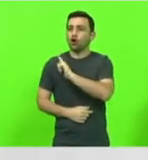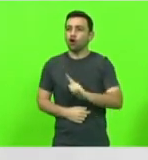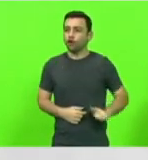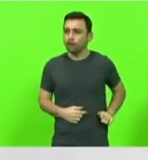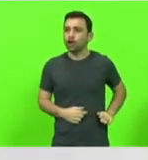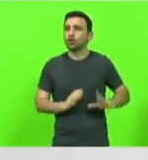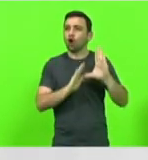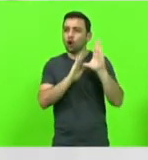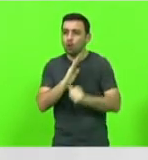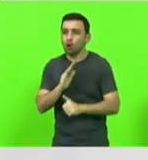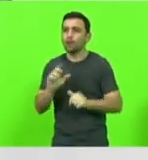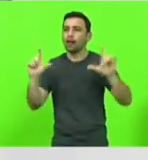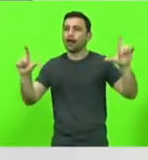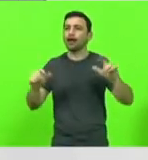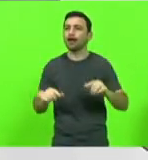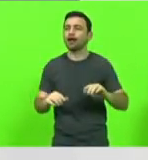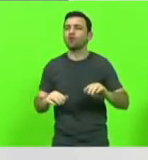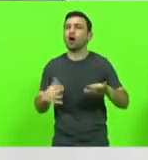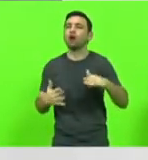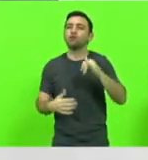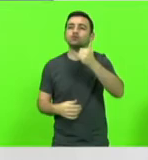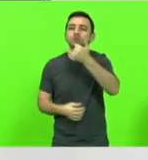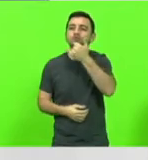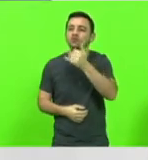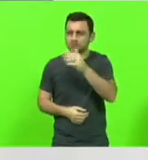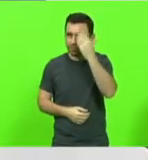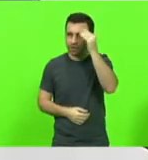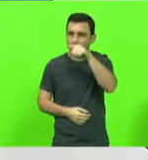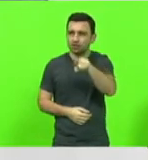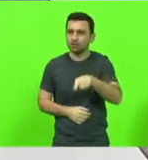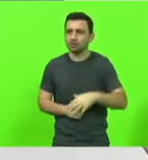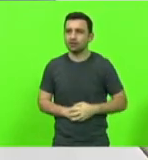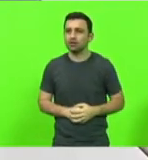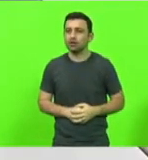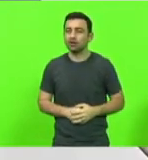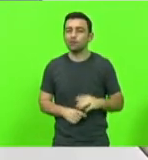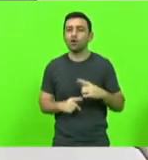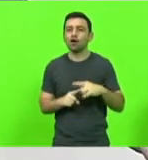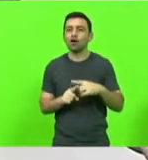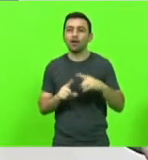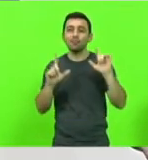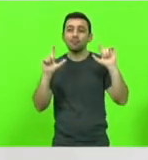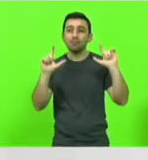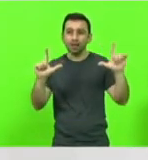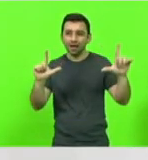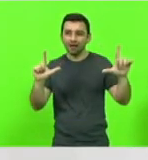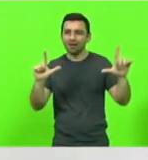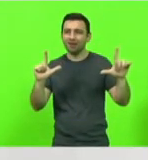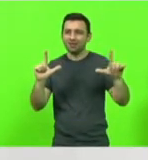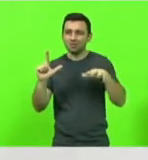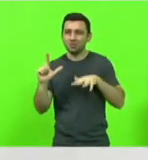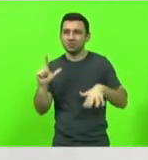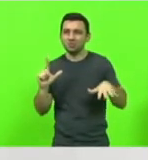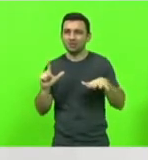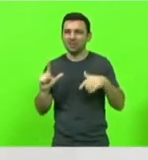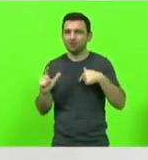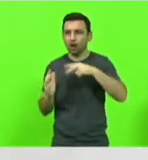placa. E sabe qual é a justificativa, deputado Lima? É que as placas estavam... Deixa eu ler